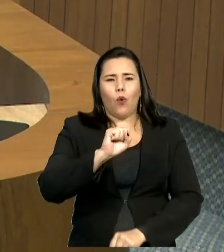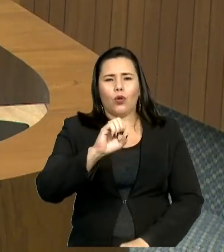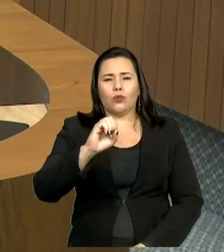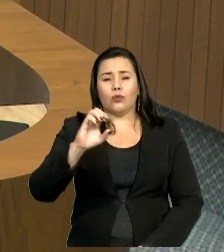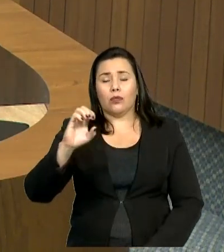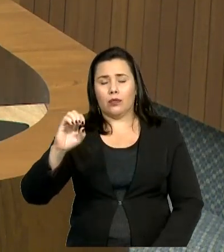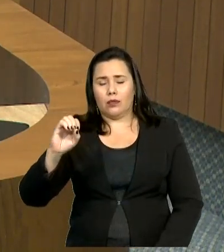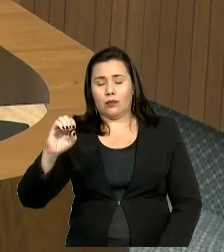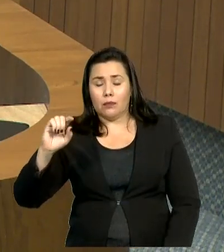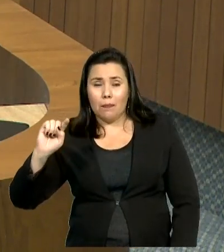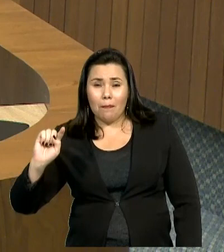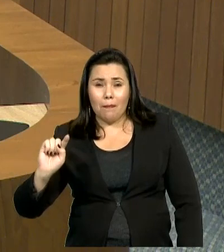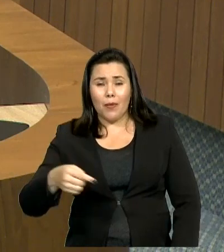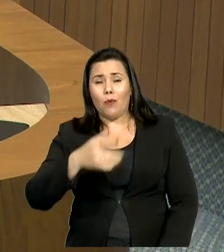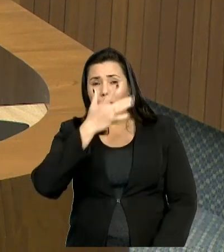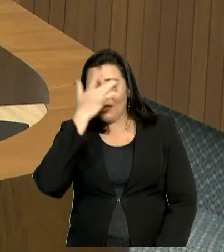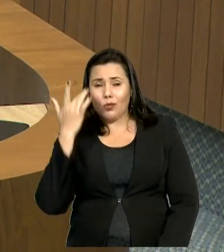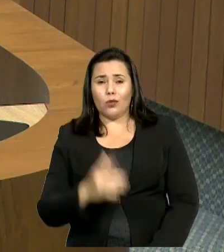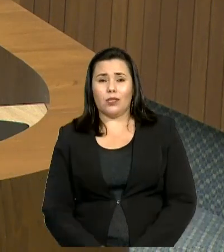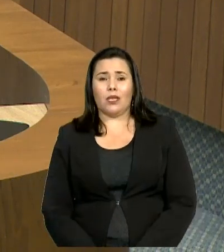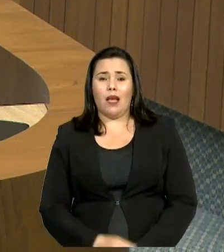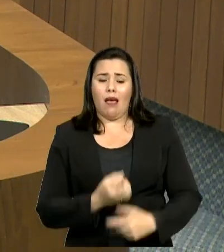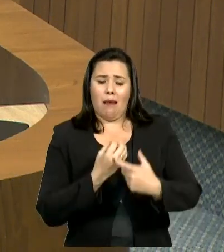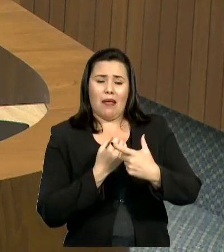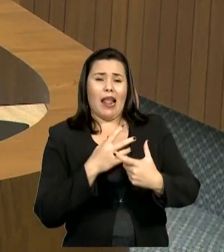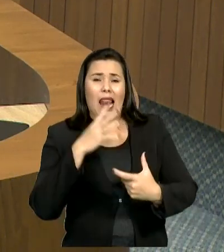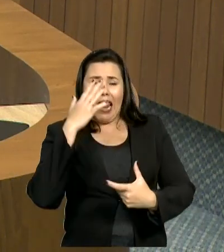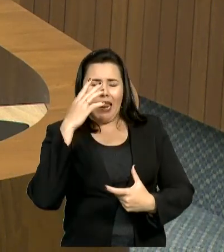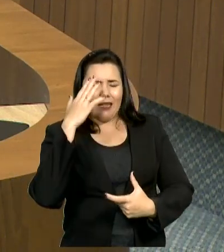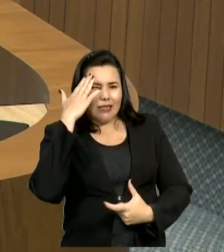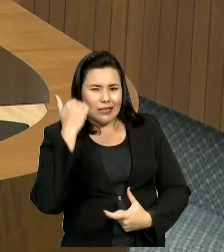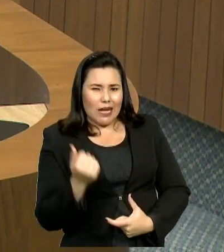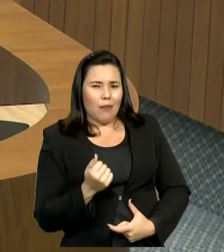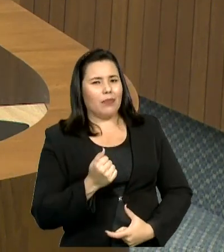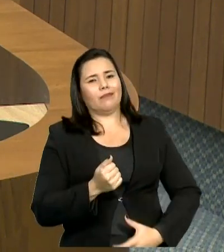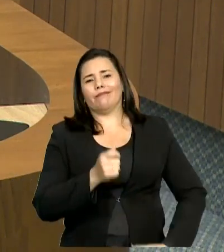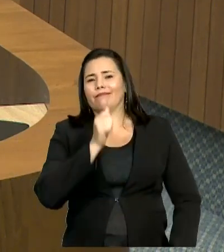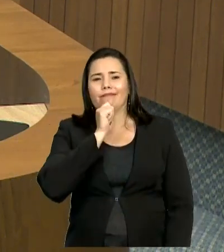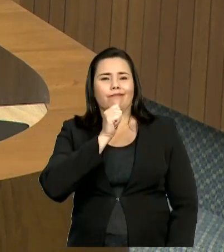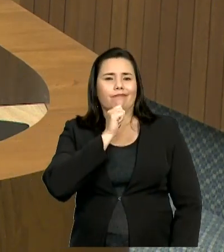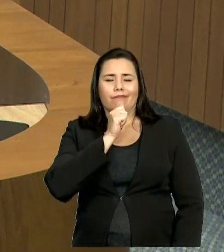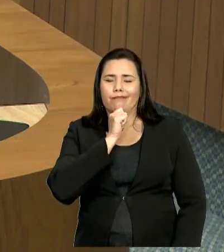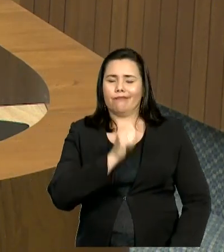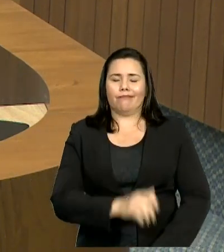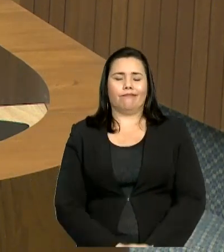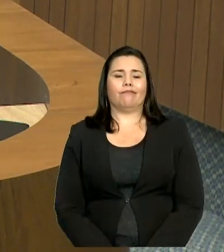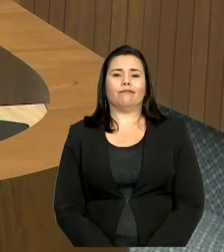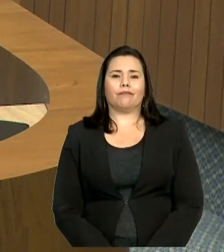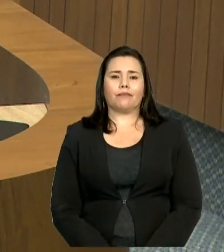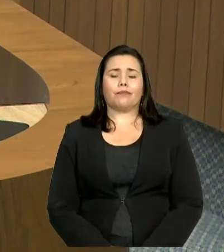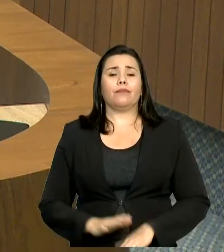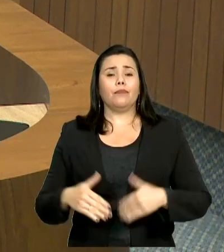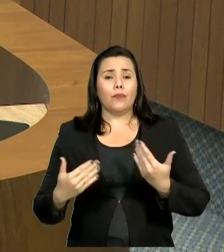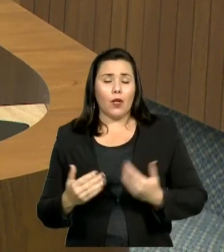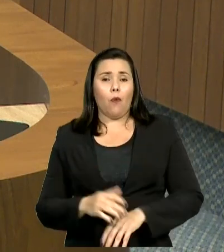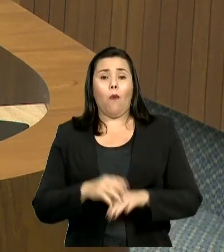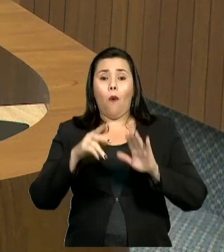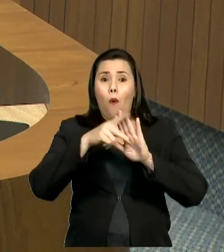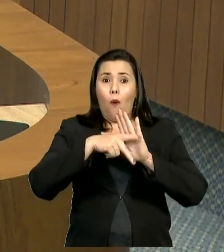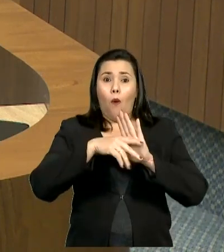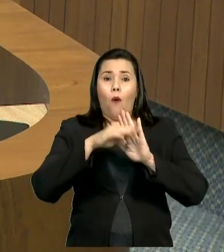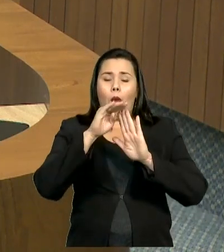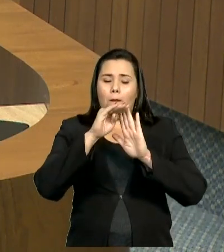meio da educação que nós iremos conseguir melhorar o desenvolvimento do nosso Maranhão. Além do Maranhão Alfabetizado, também foi lançado